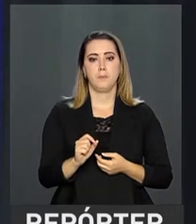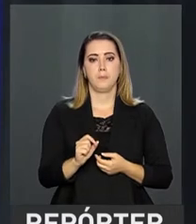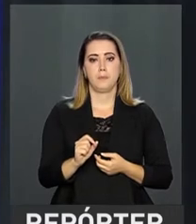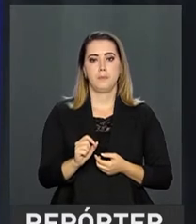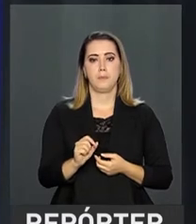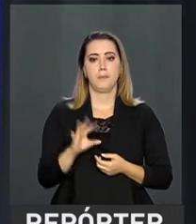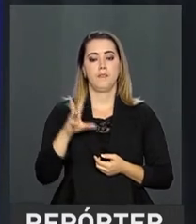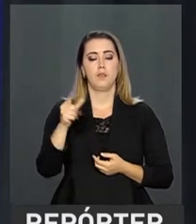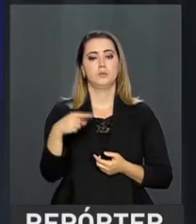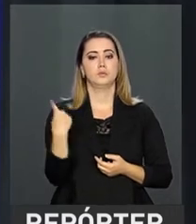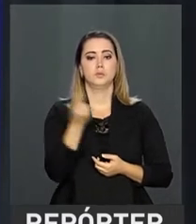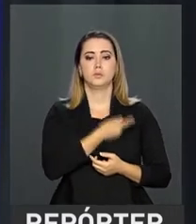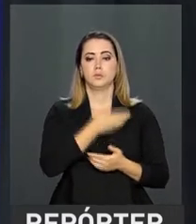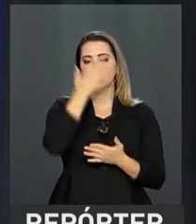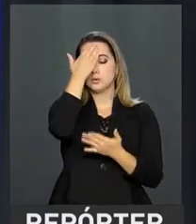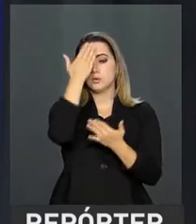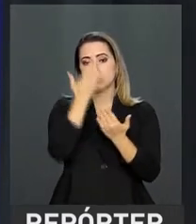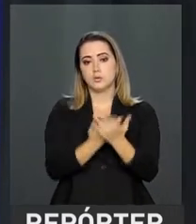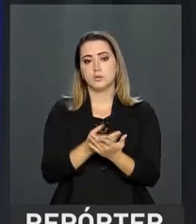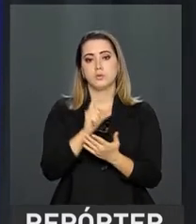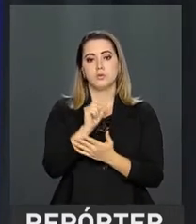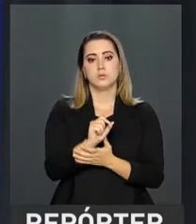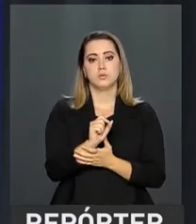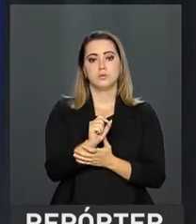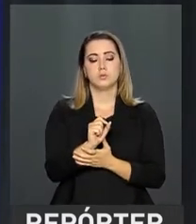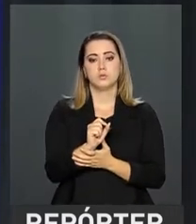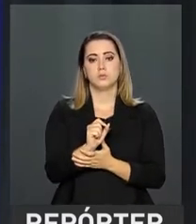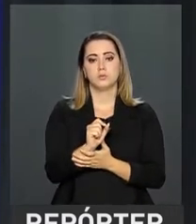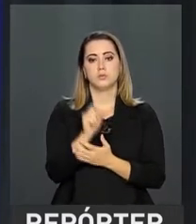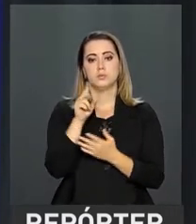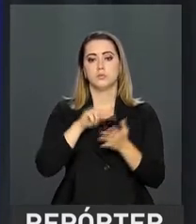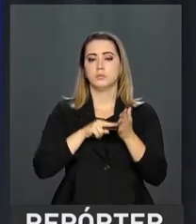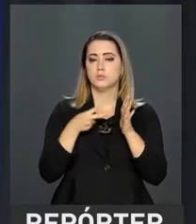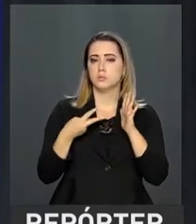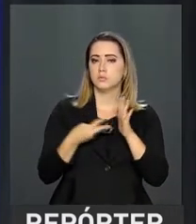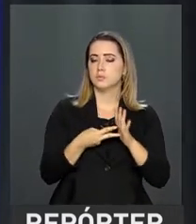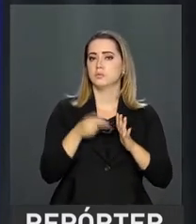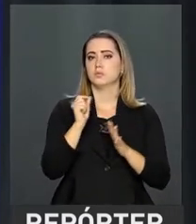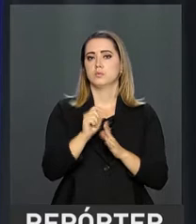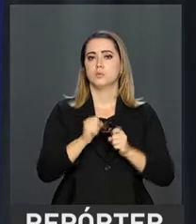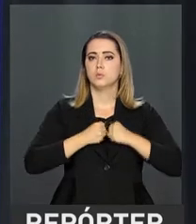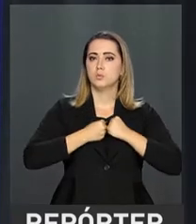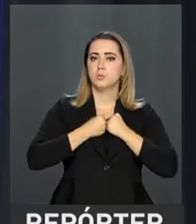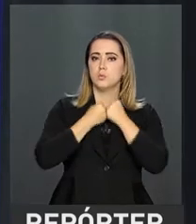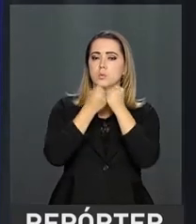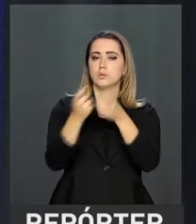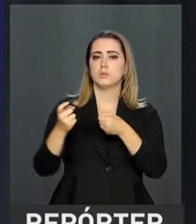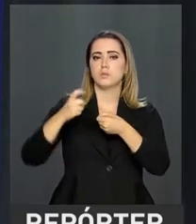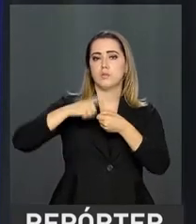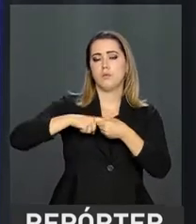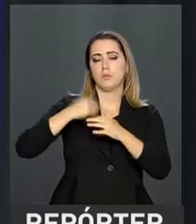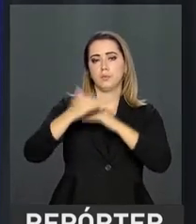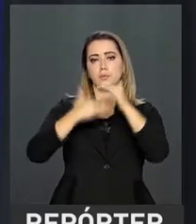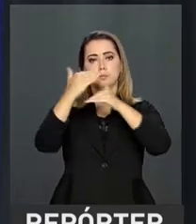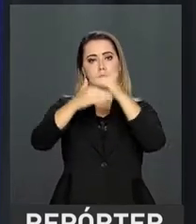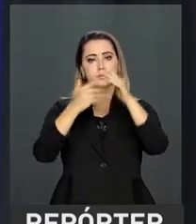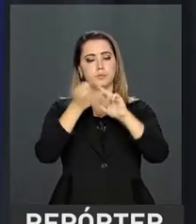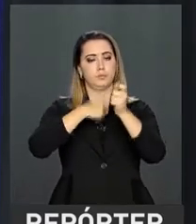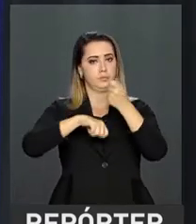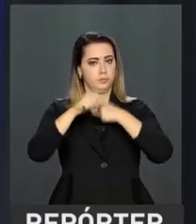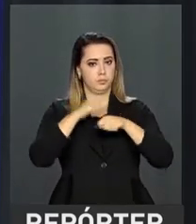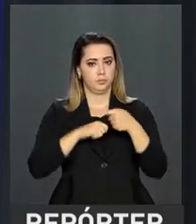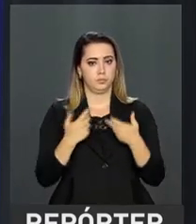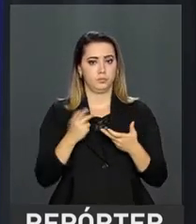tudo aquilo que nós acreditamos que significa o esforço de retomada do crescimento econômico